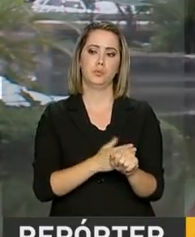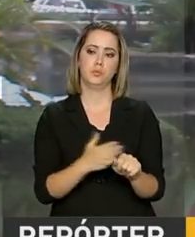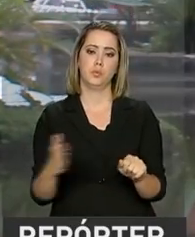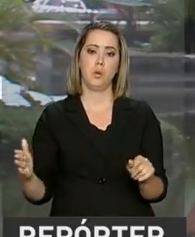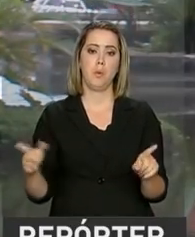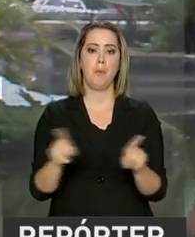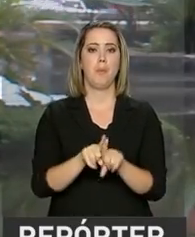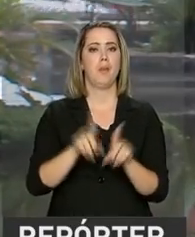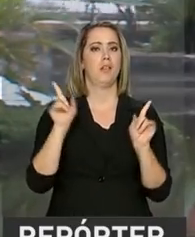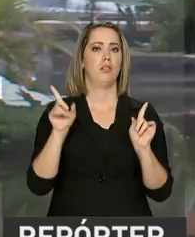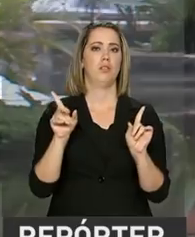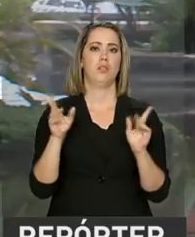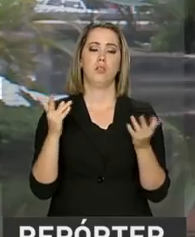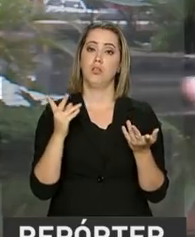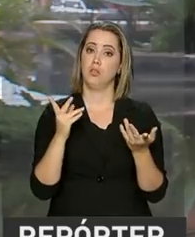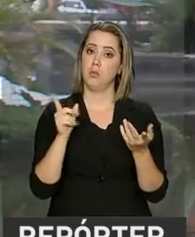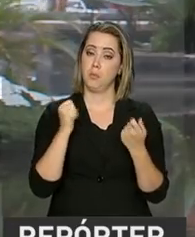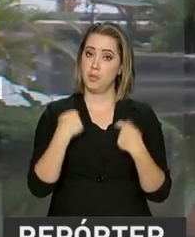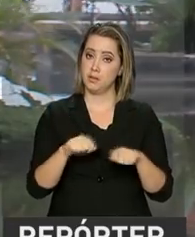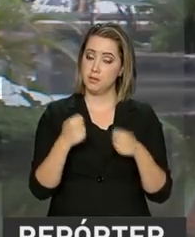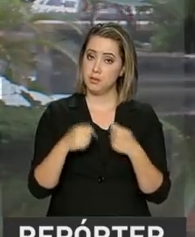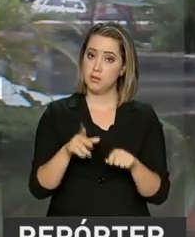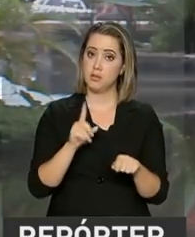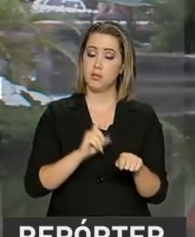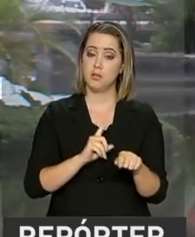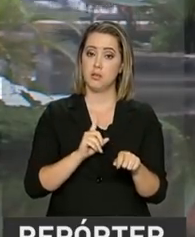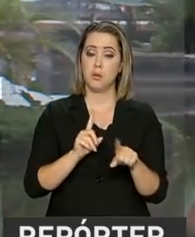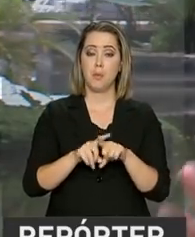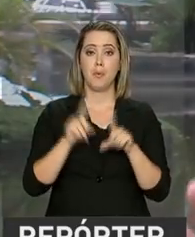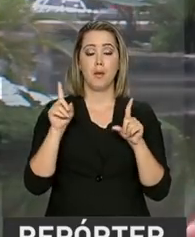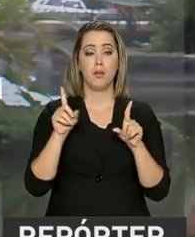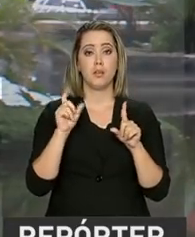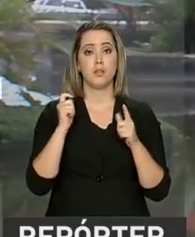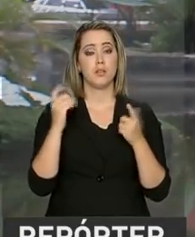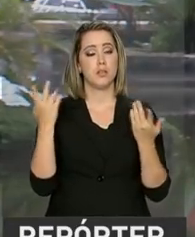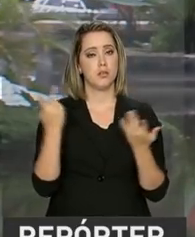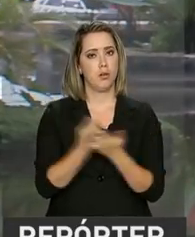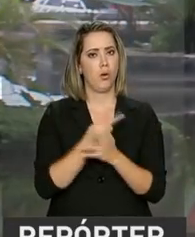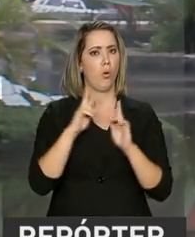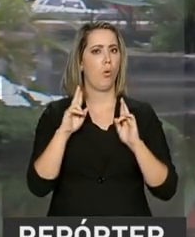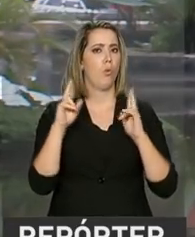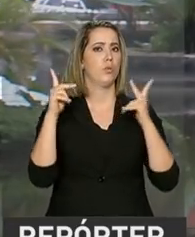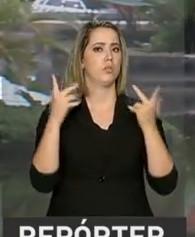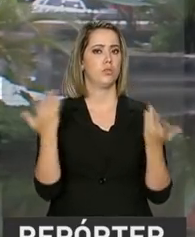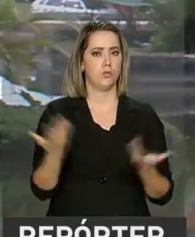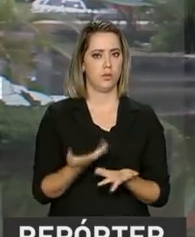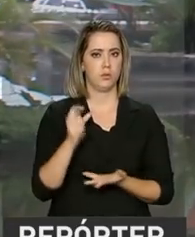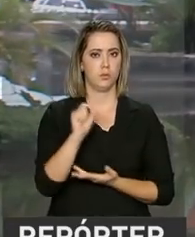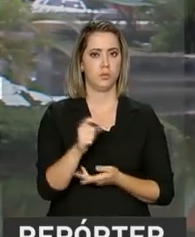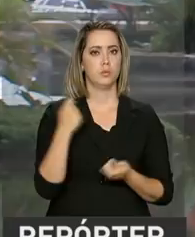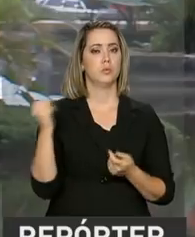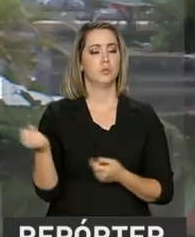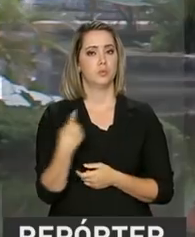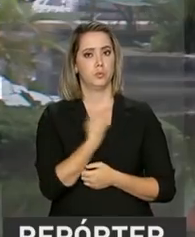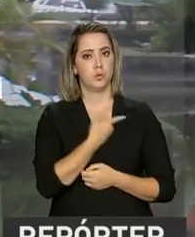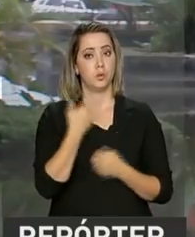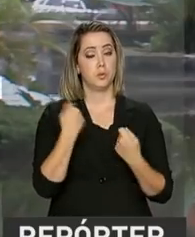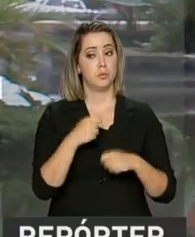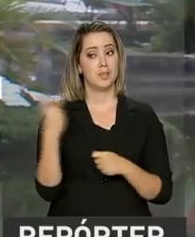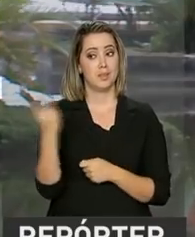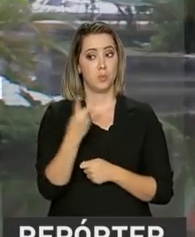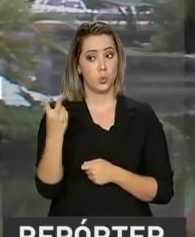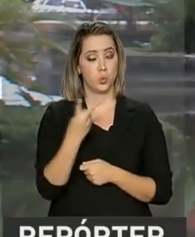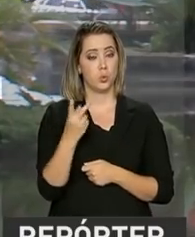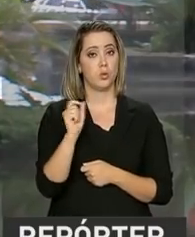mas isso não é mais o tempo de exercício da atividade militar mas isso não acontece mais agora é preciso nós acumularmos os